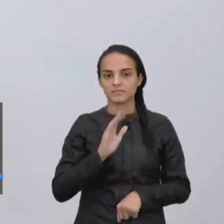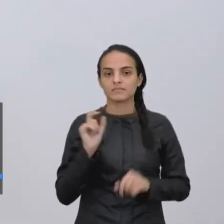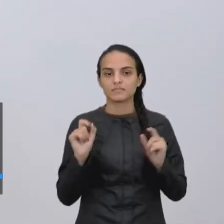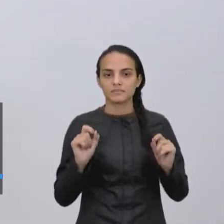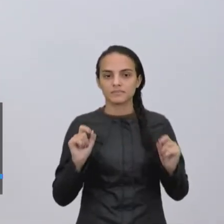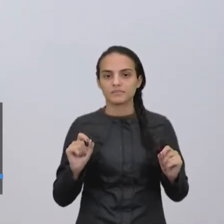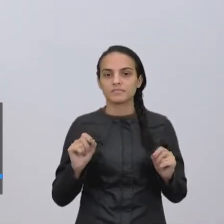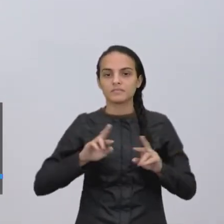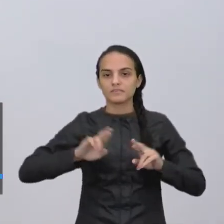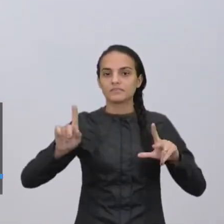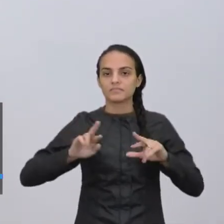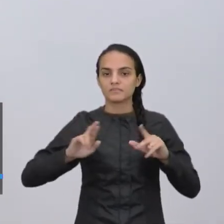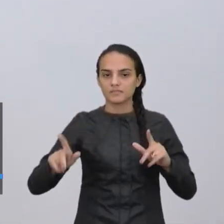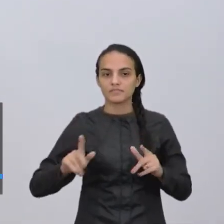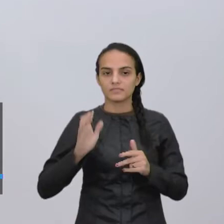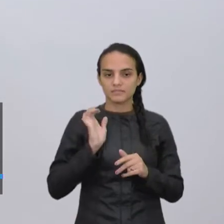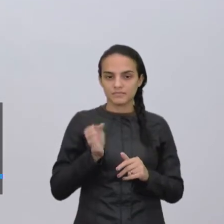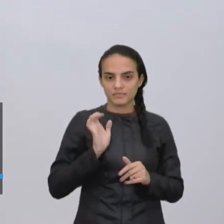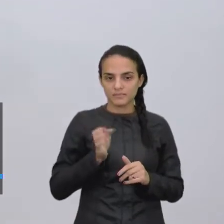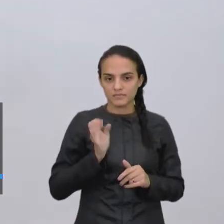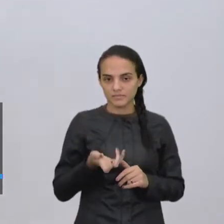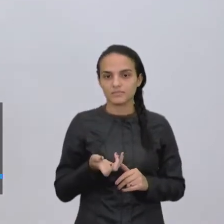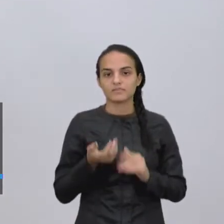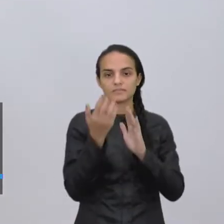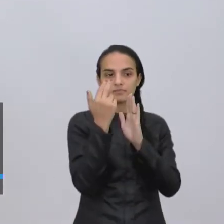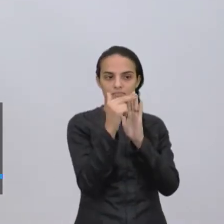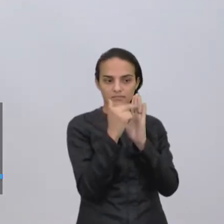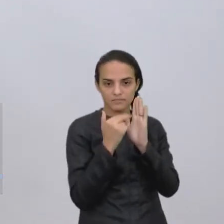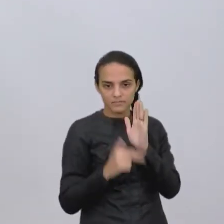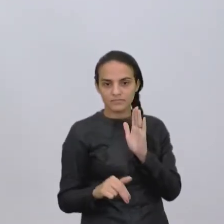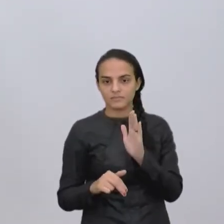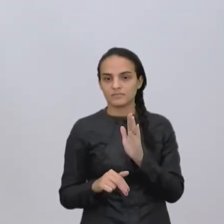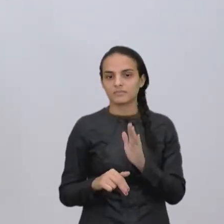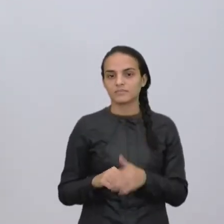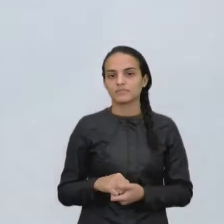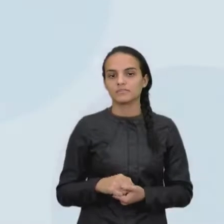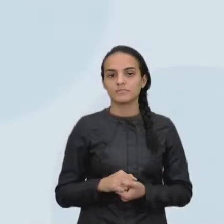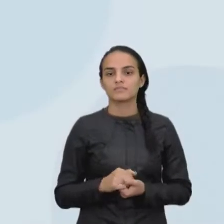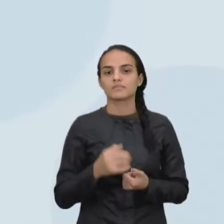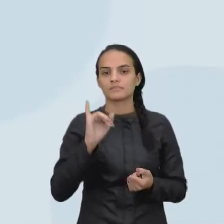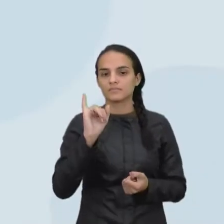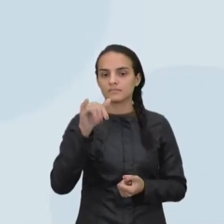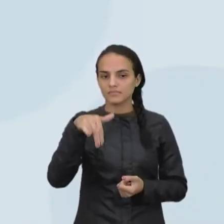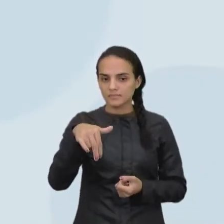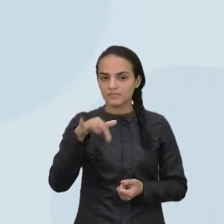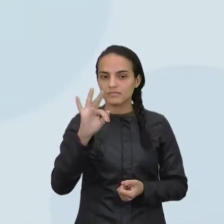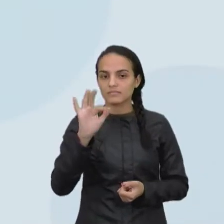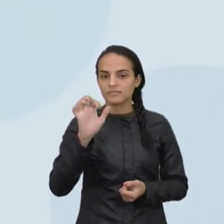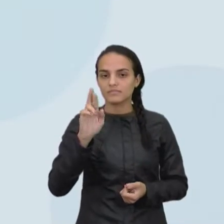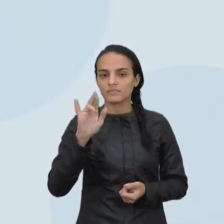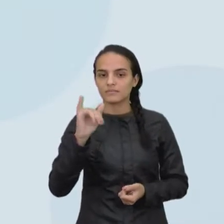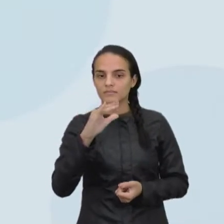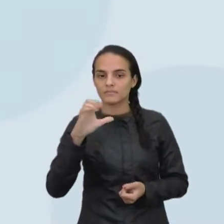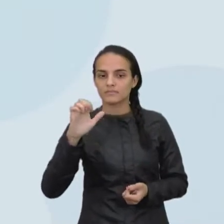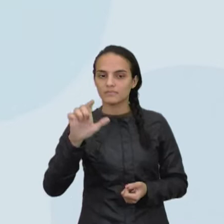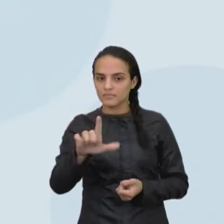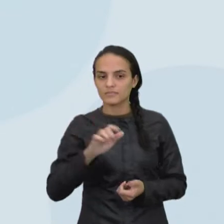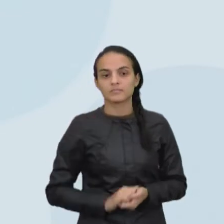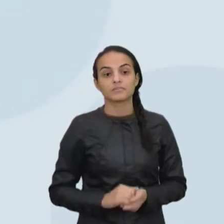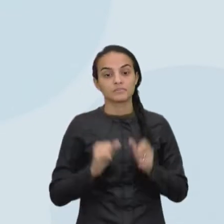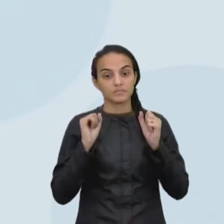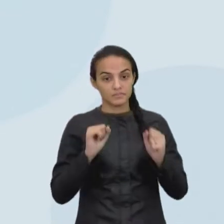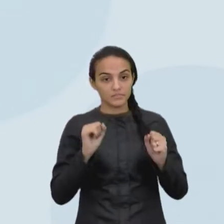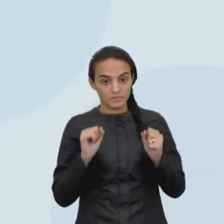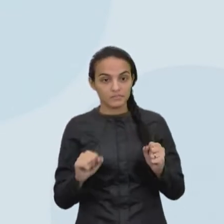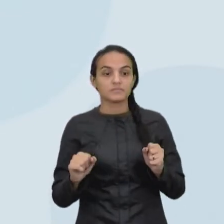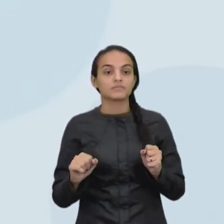sobre as diferenças entre estatística descritiva e estatística inferencial, tá bom? Então podemos descrever de forma